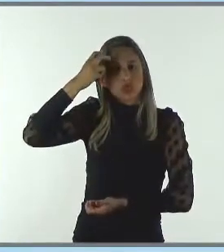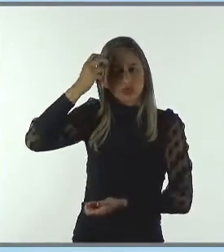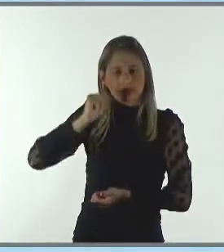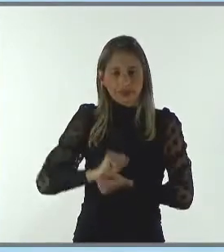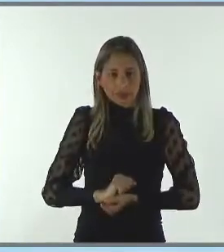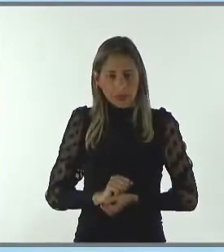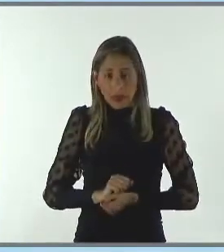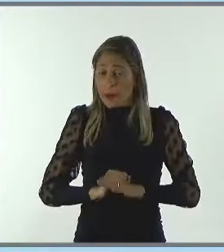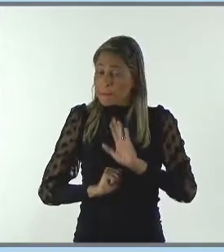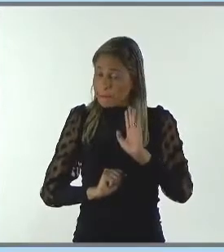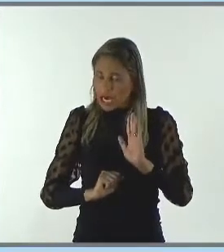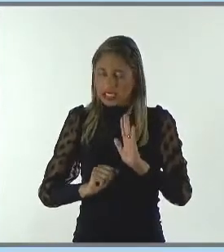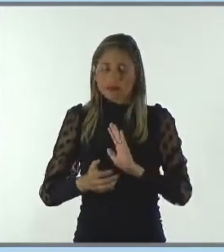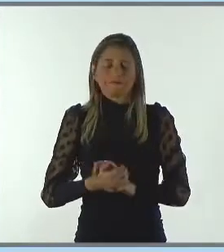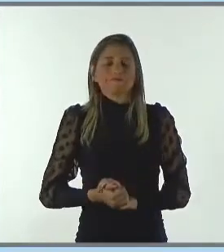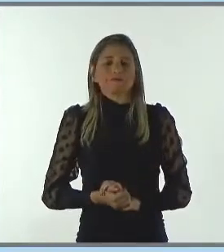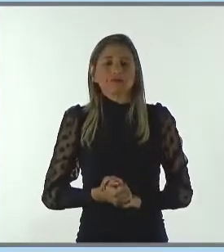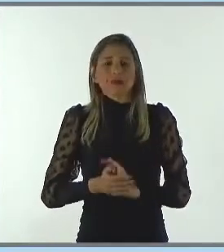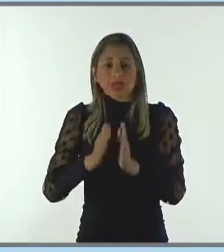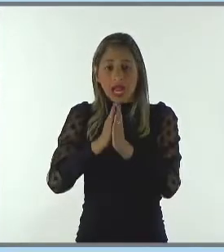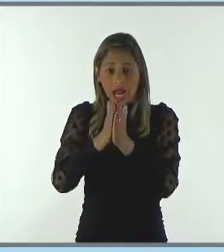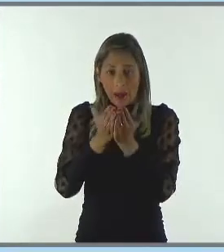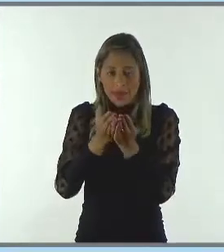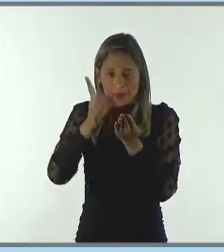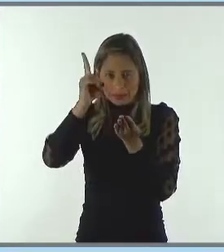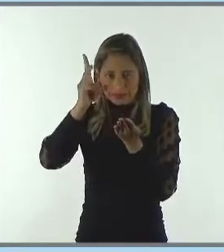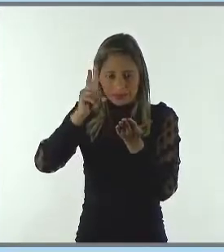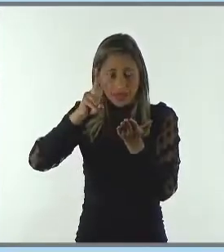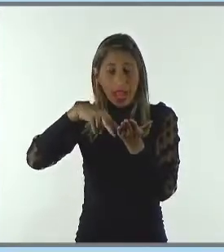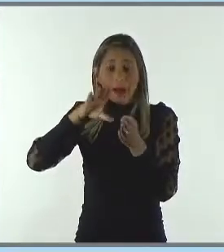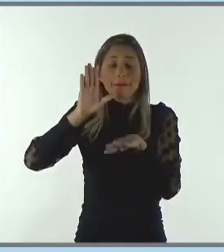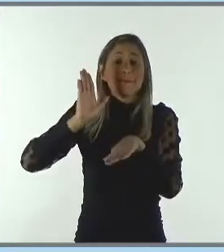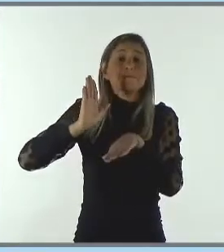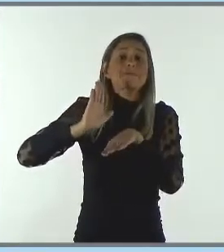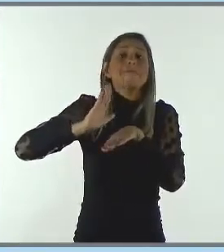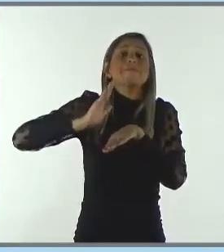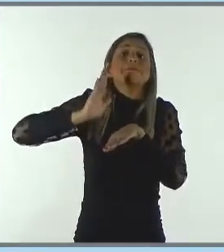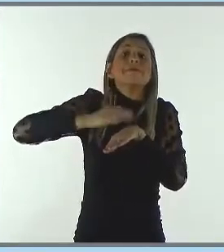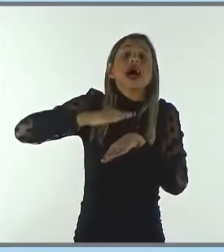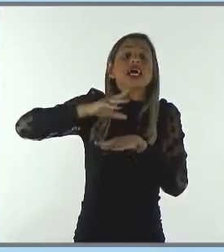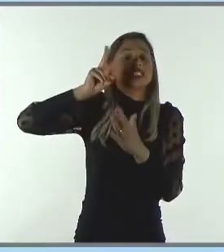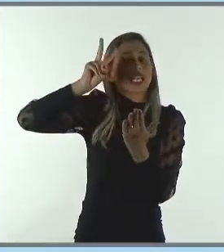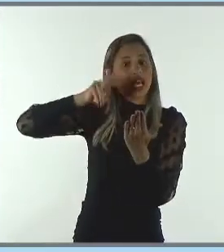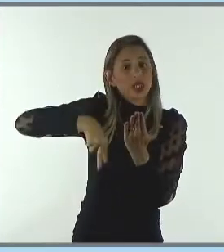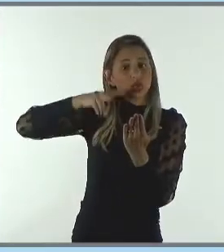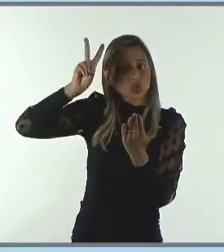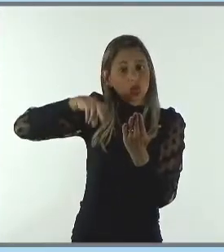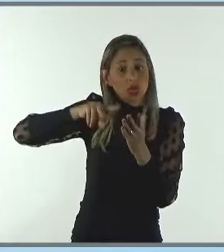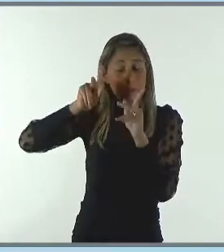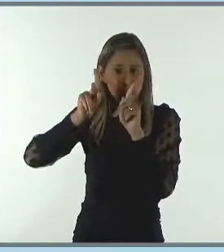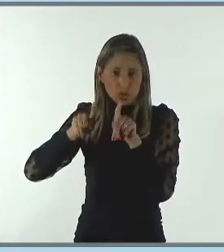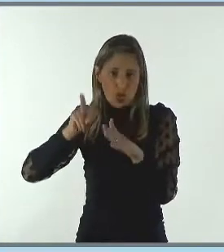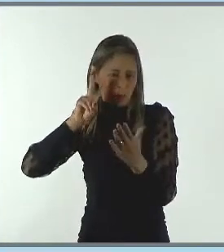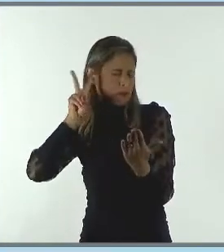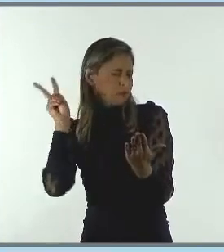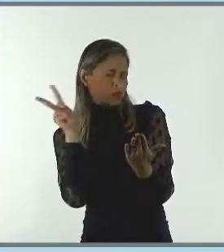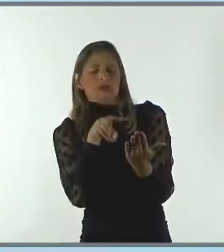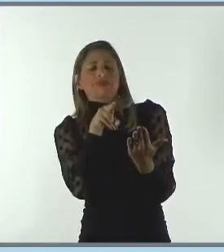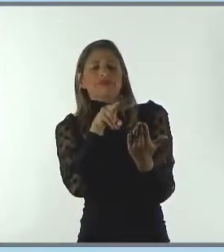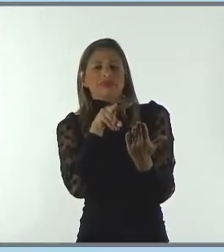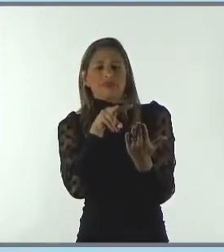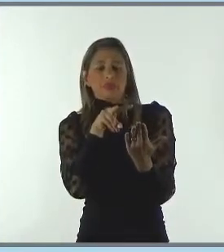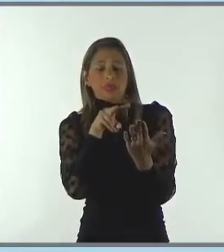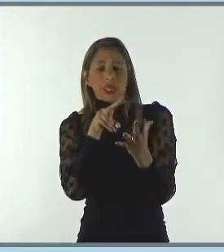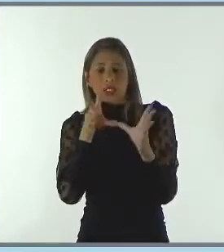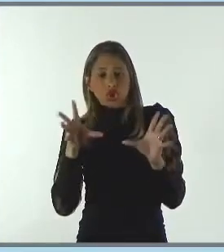qualquer modo, esse é um livro que chamou o maior número de leitores e de leitores. Ora, quando nós juntamos todos esses